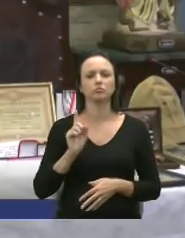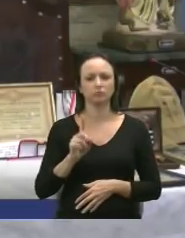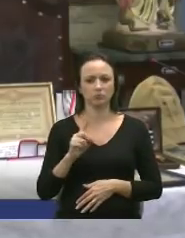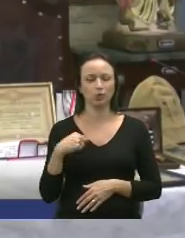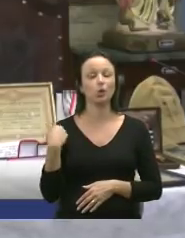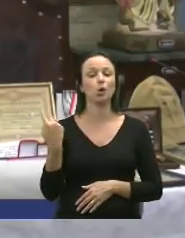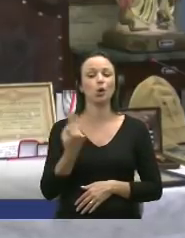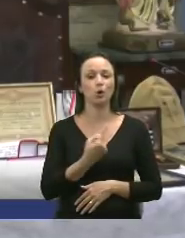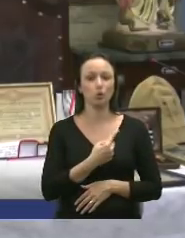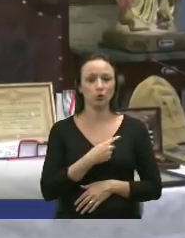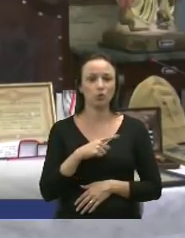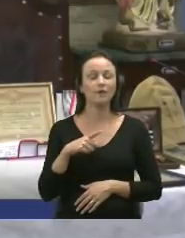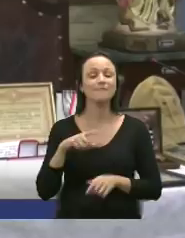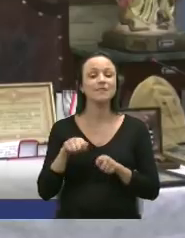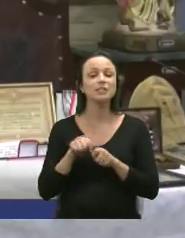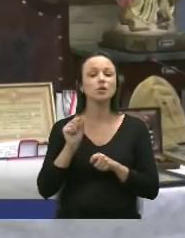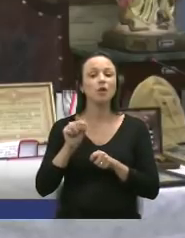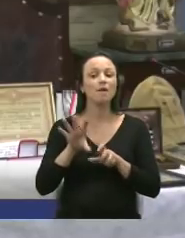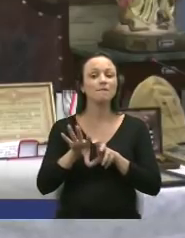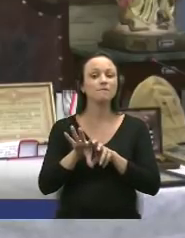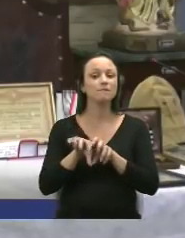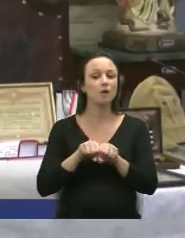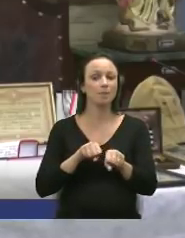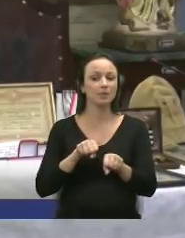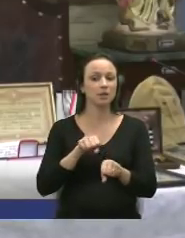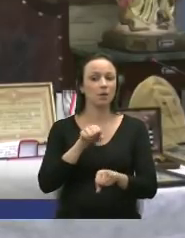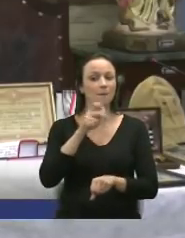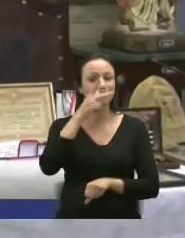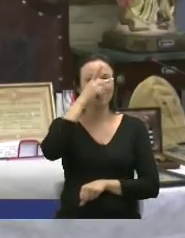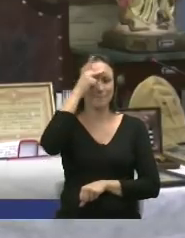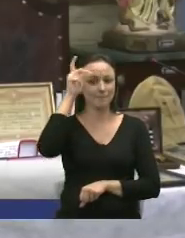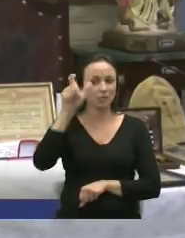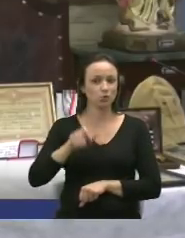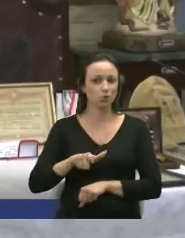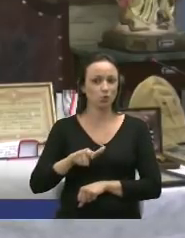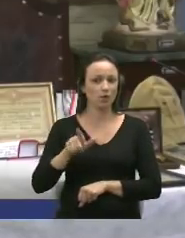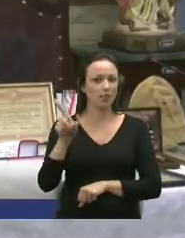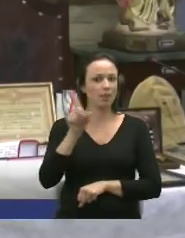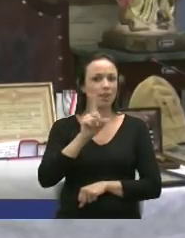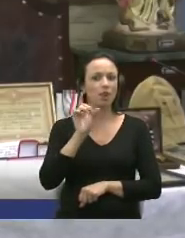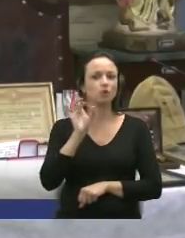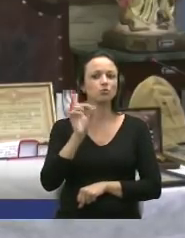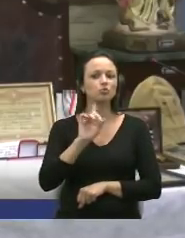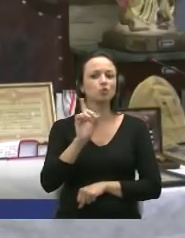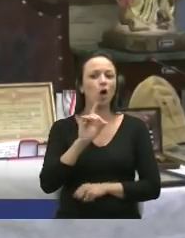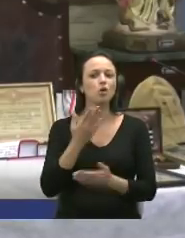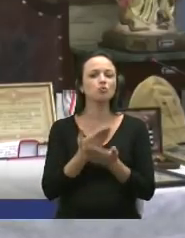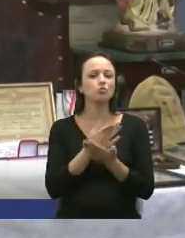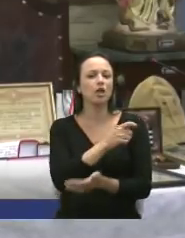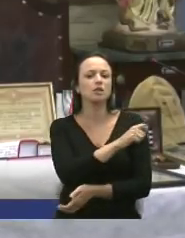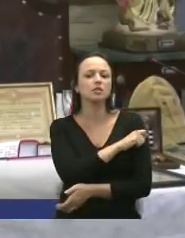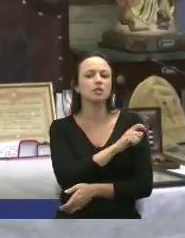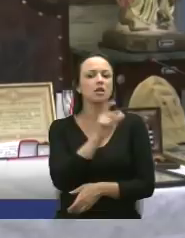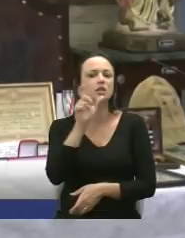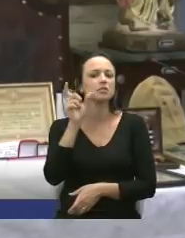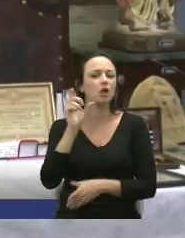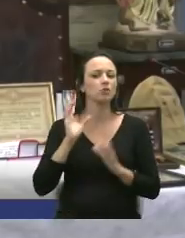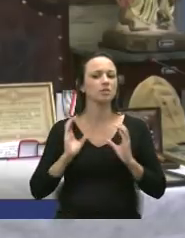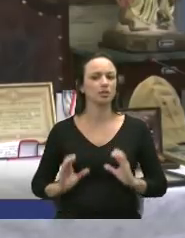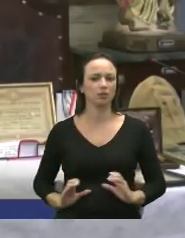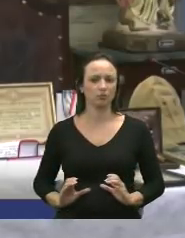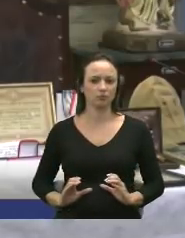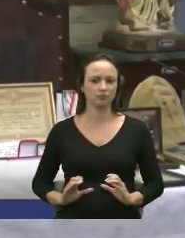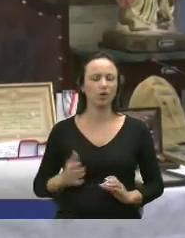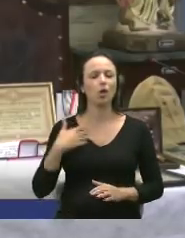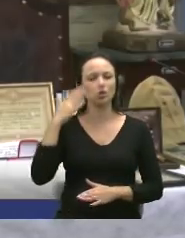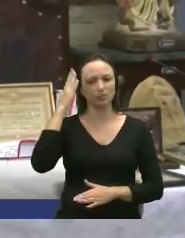Estamos fazendo a formação de pessoas, não só de estudantes ou de cidadãos. Eu sei que a